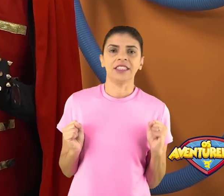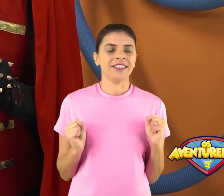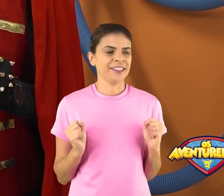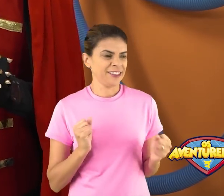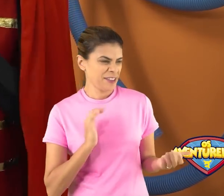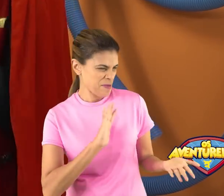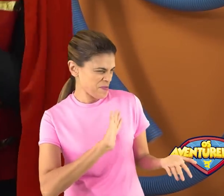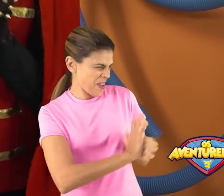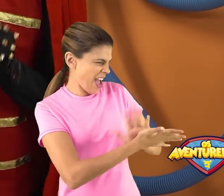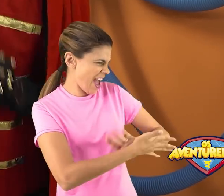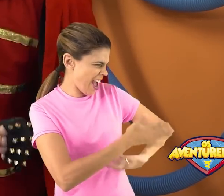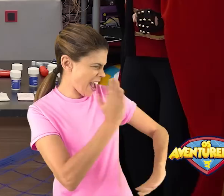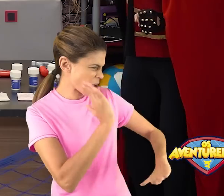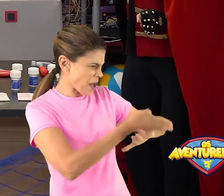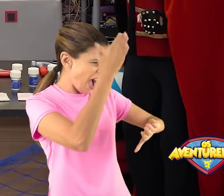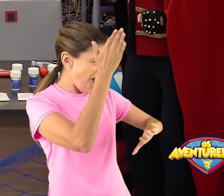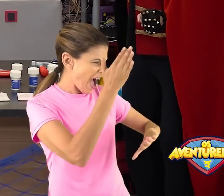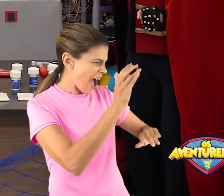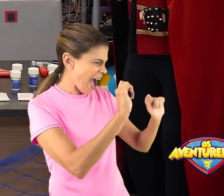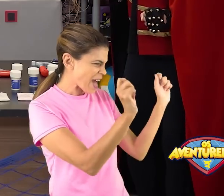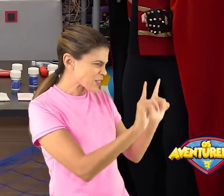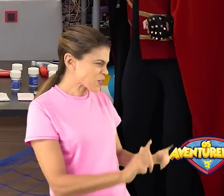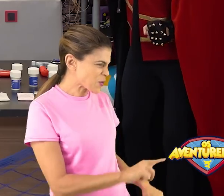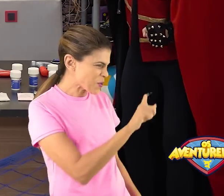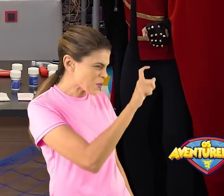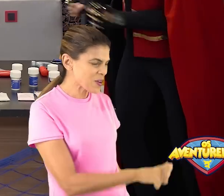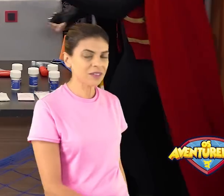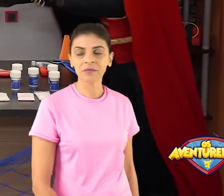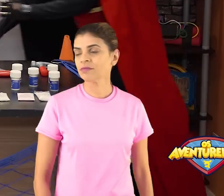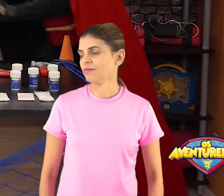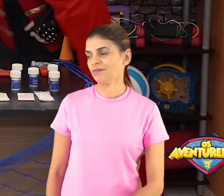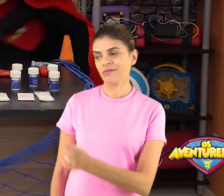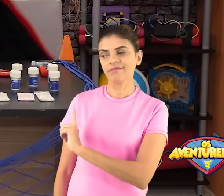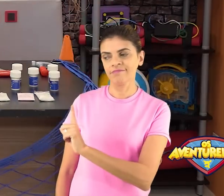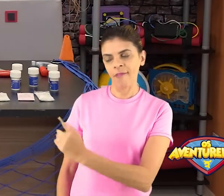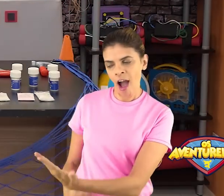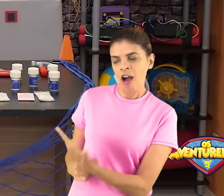Derrotamos o Aventureiro Azul! Ainda não, Vamp! Me ajude aqui!